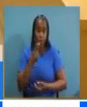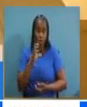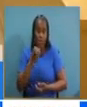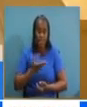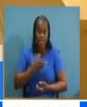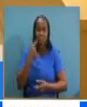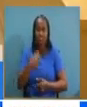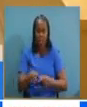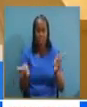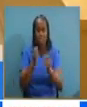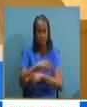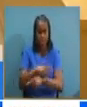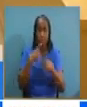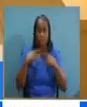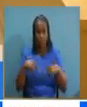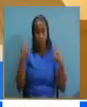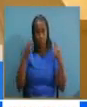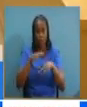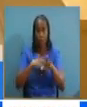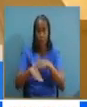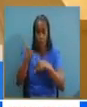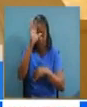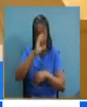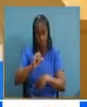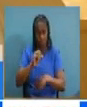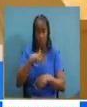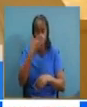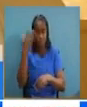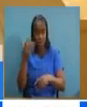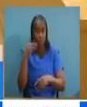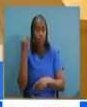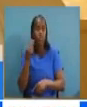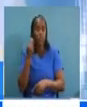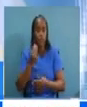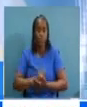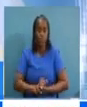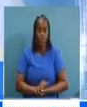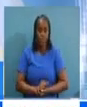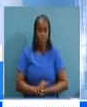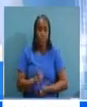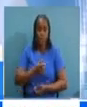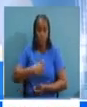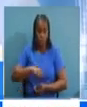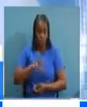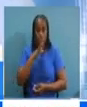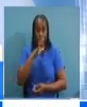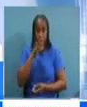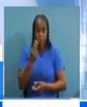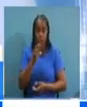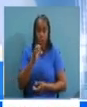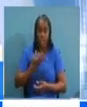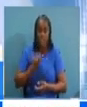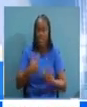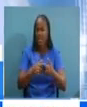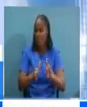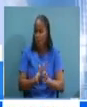existe uma contradição entre os anúncios feitos pelo governo e o dia-a-dia dos jovens. Nós dissemos que a UCIDA está